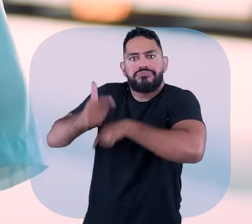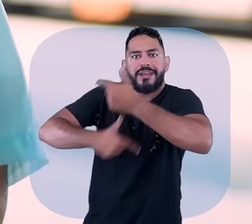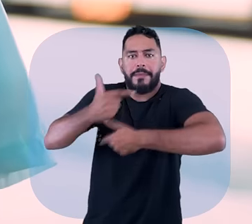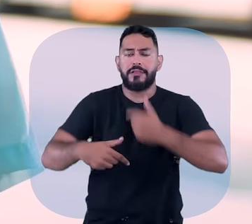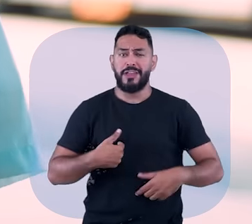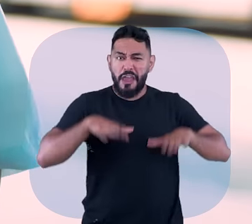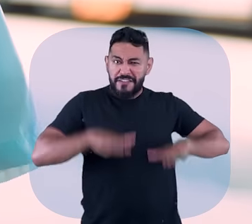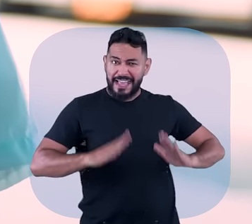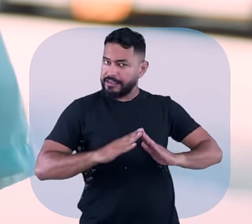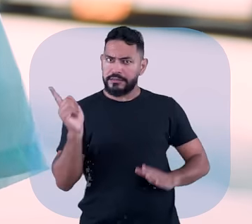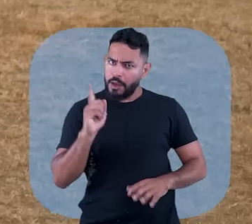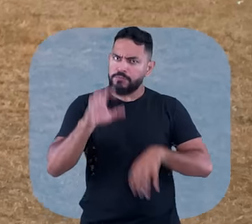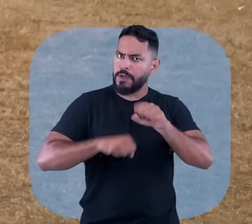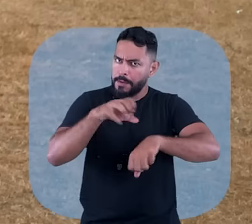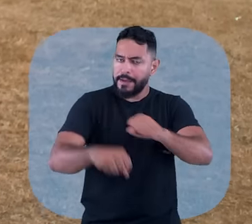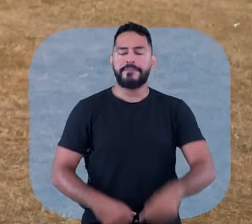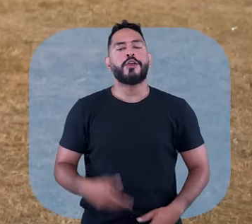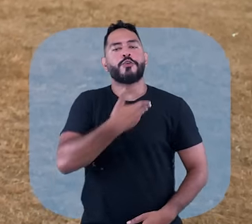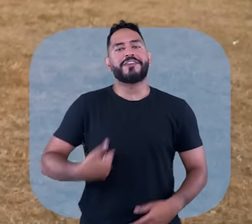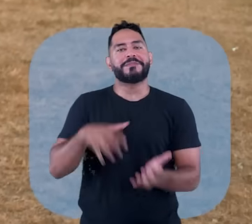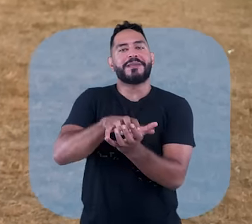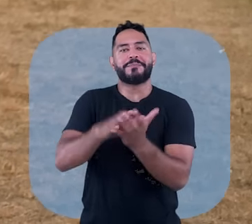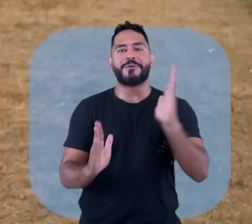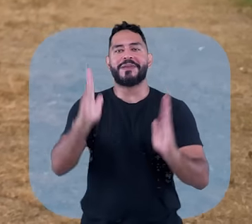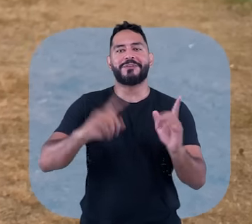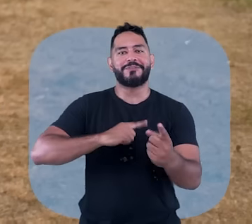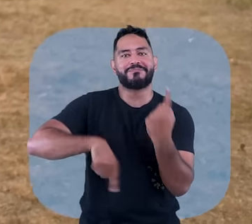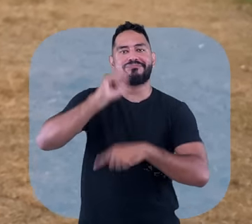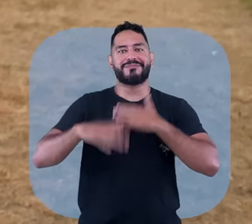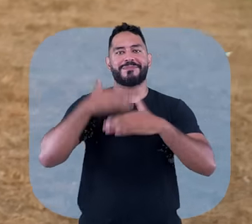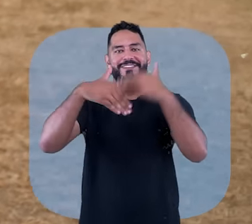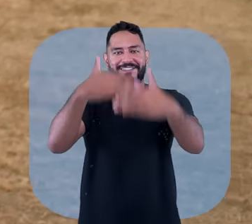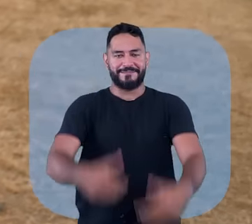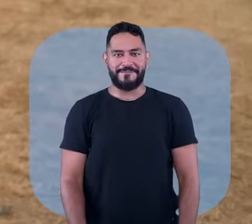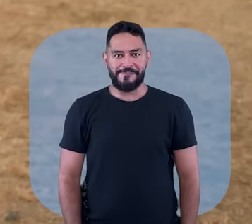Não fica em casa, não. Corra atrás. Governo de Pernambuco, estado de mudança.